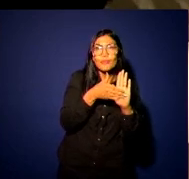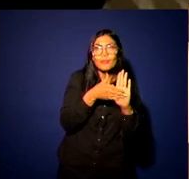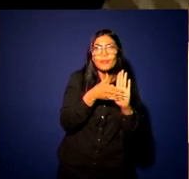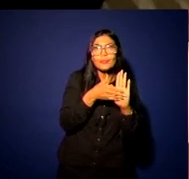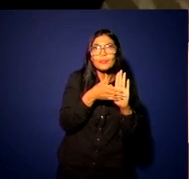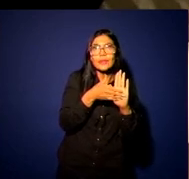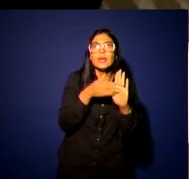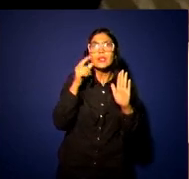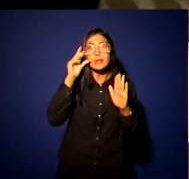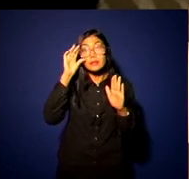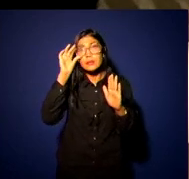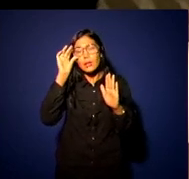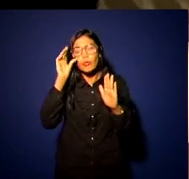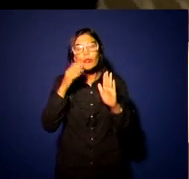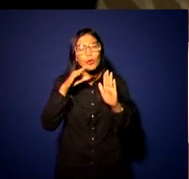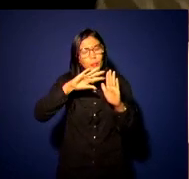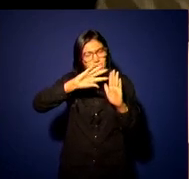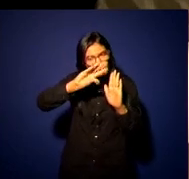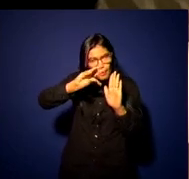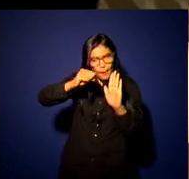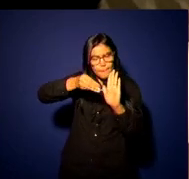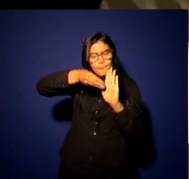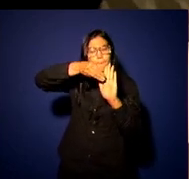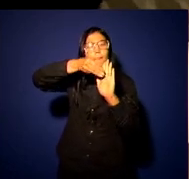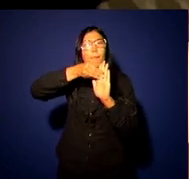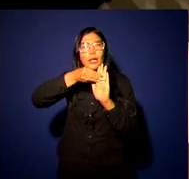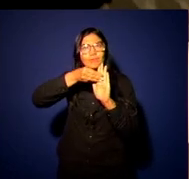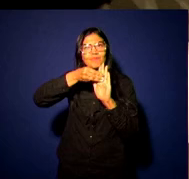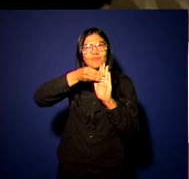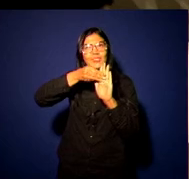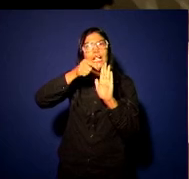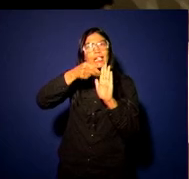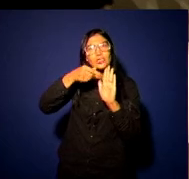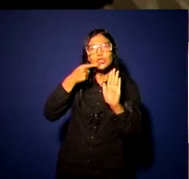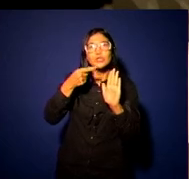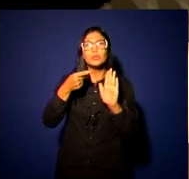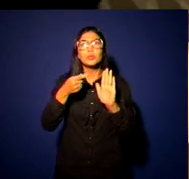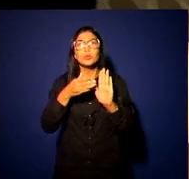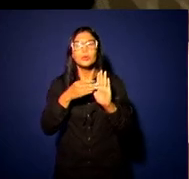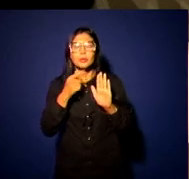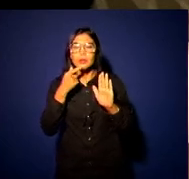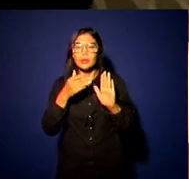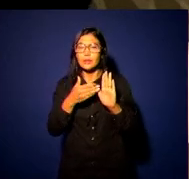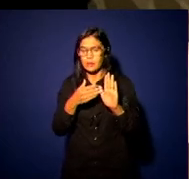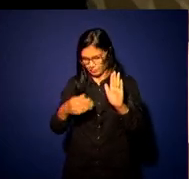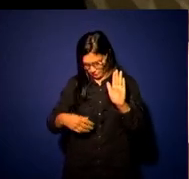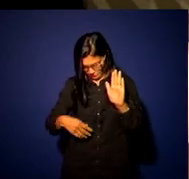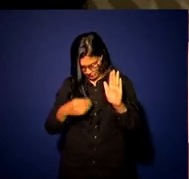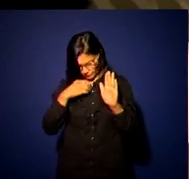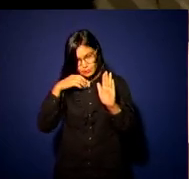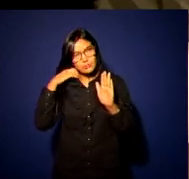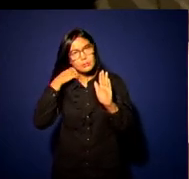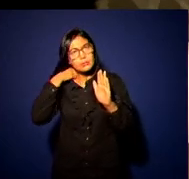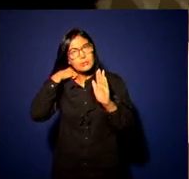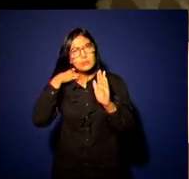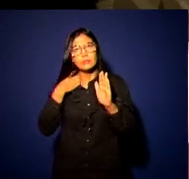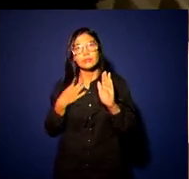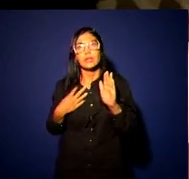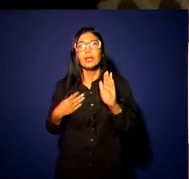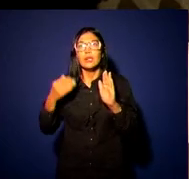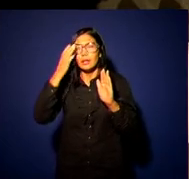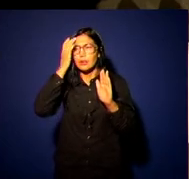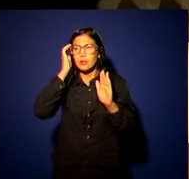foi muito mais uma consolidação né Você tem uma série de inovações possibilidades de classes é uma mudança gigantesca